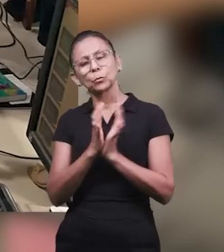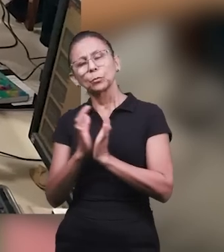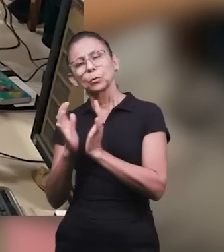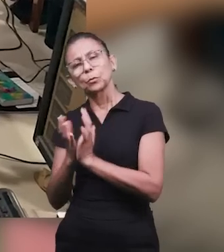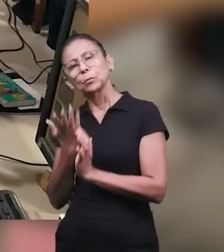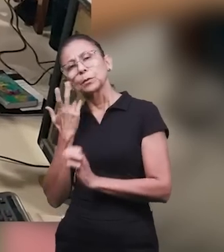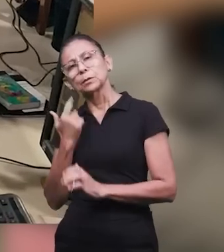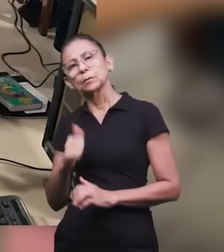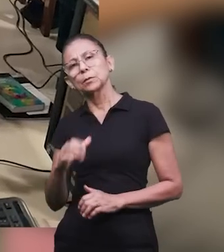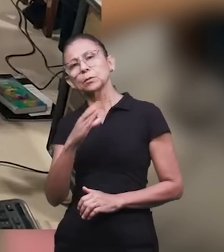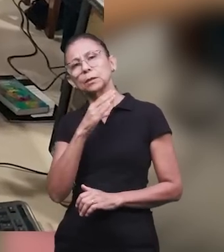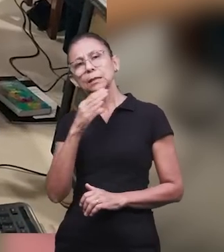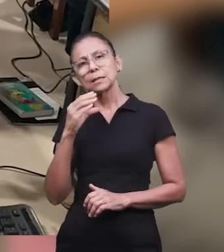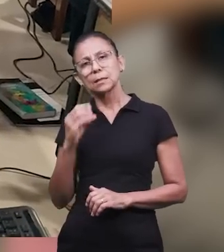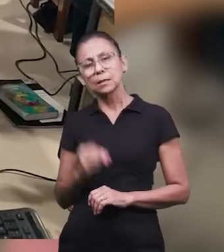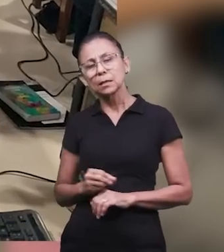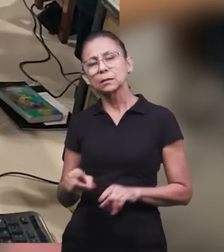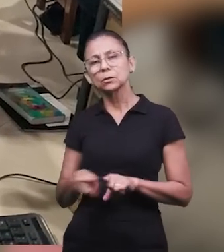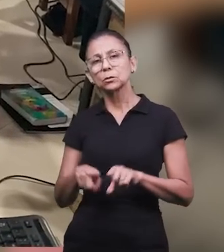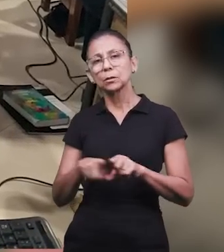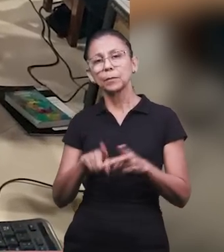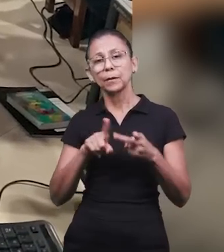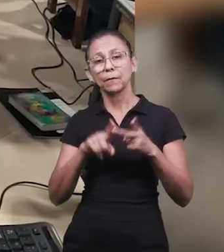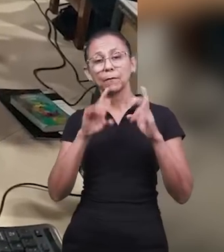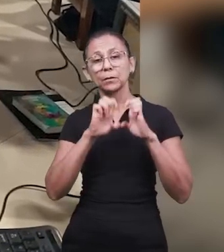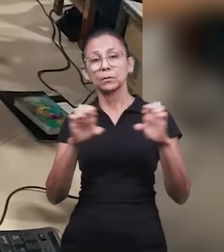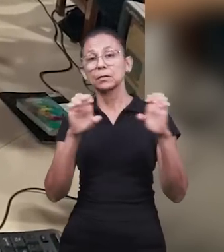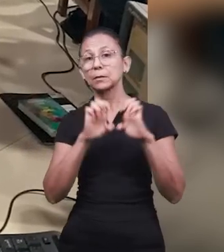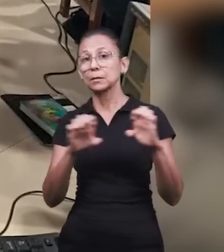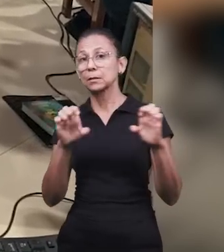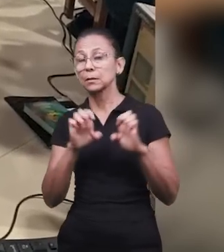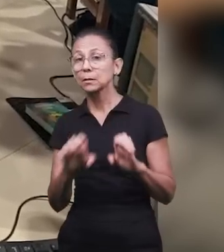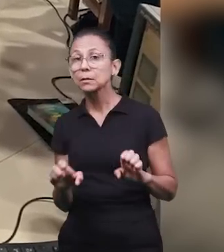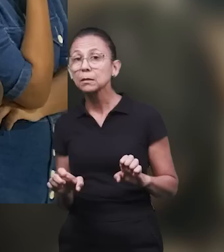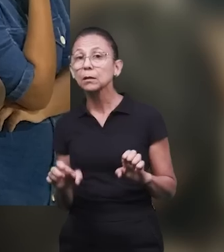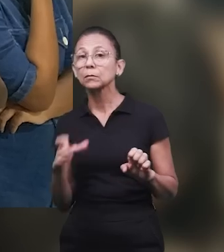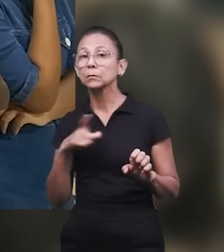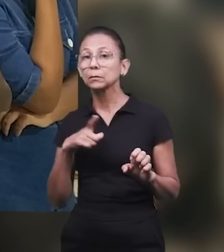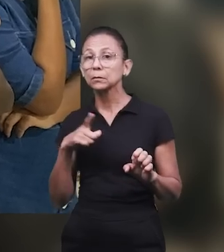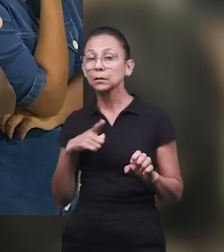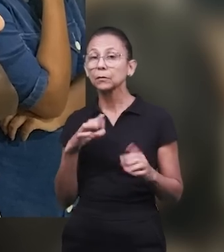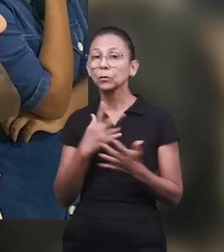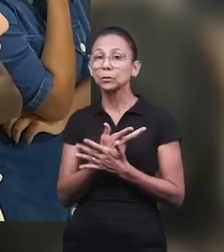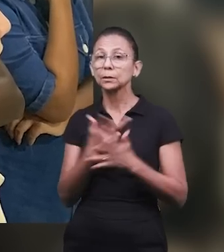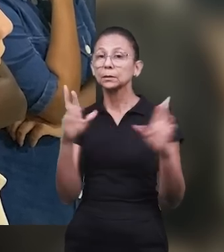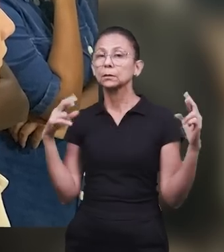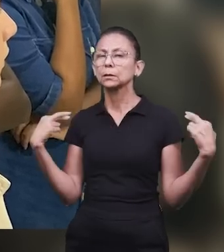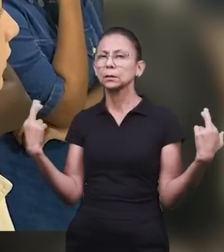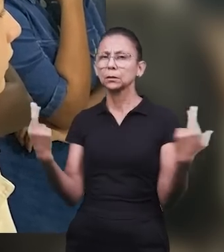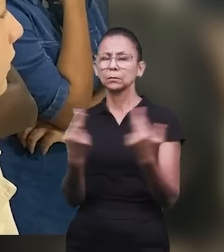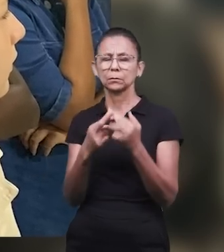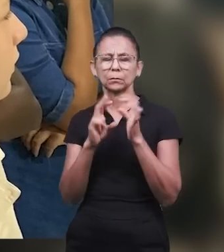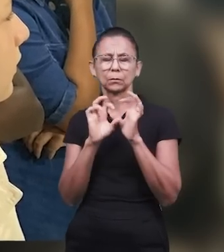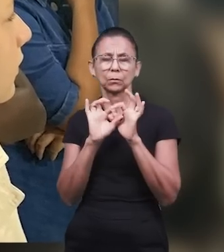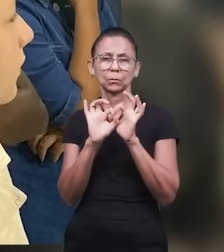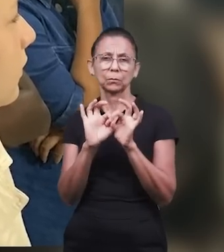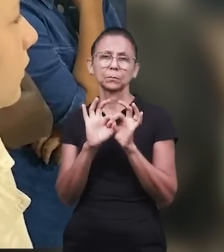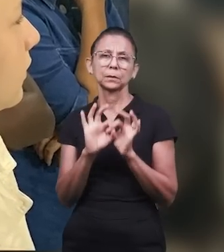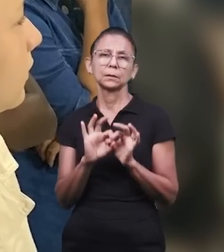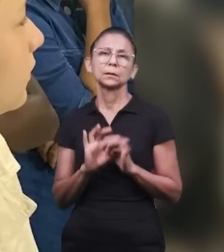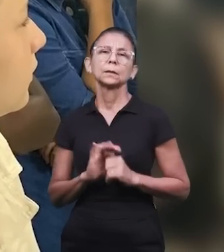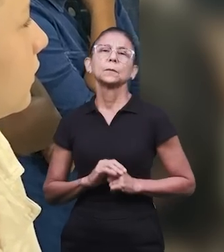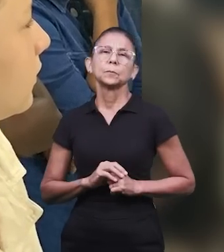mês ao qual nós temos as evangelizações, e nós tivemos ali essa reunião, foi um momento de grande comunhão, a qual eles puderam